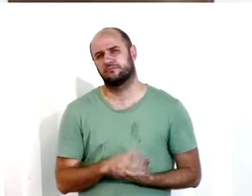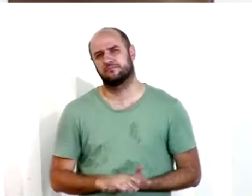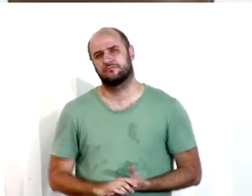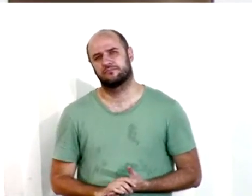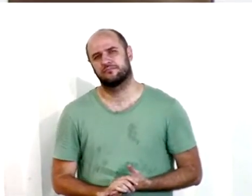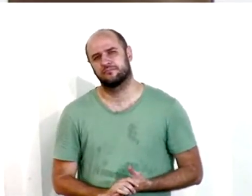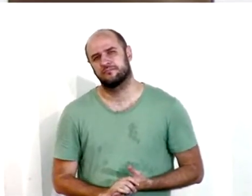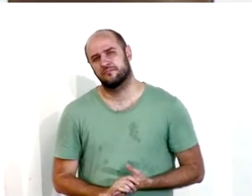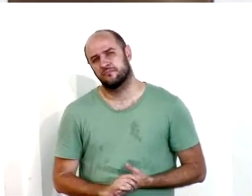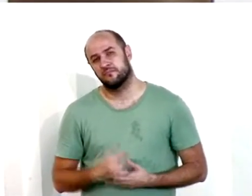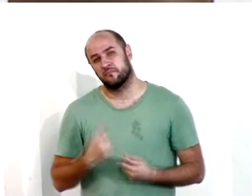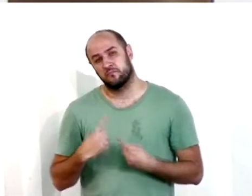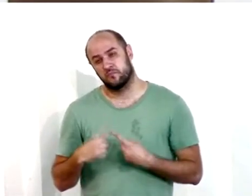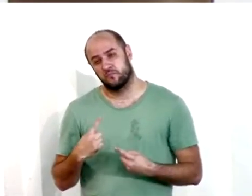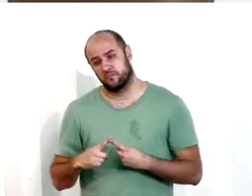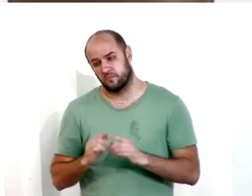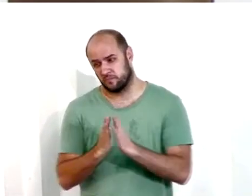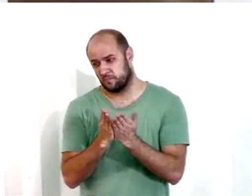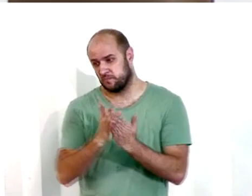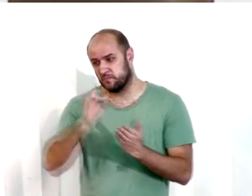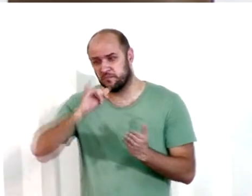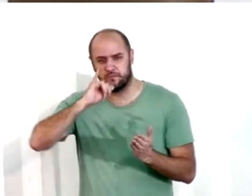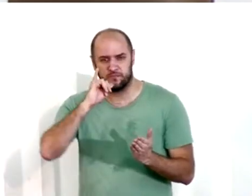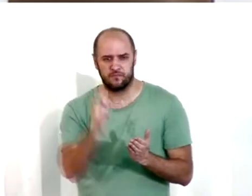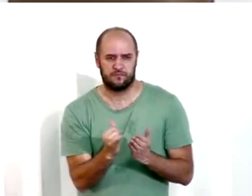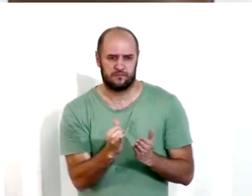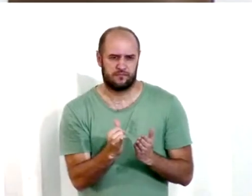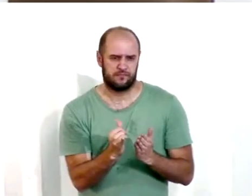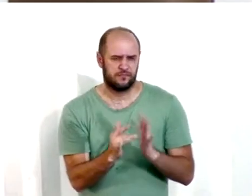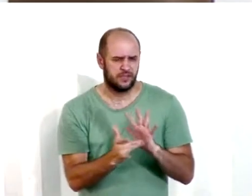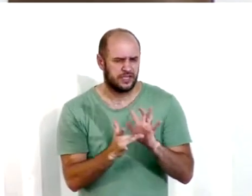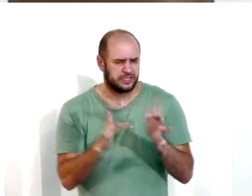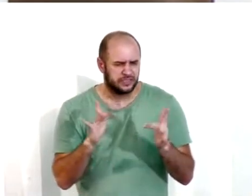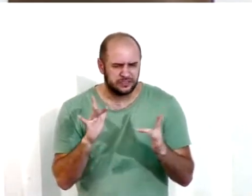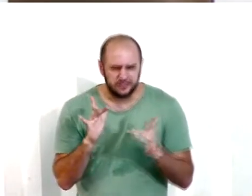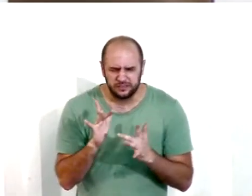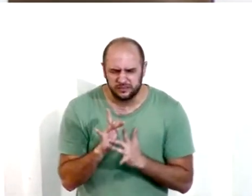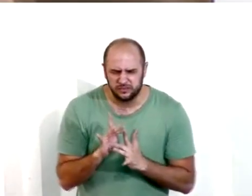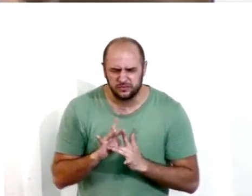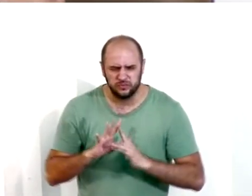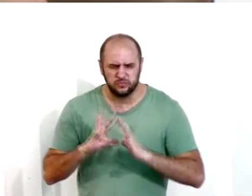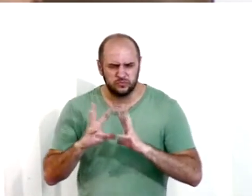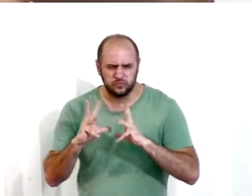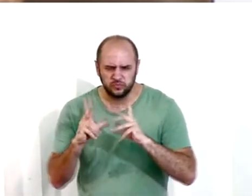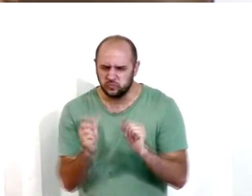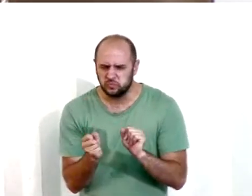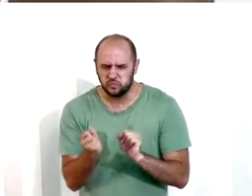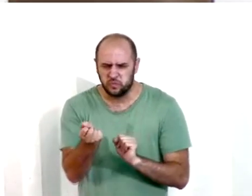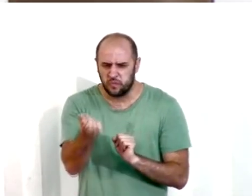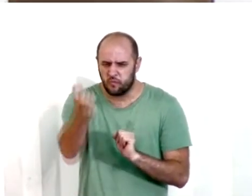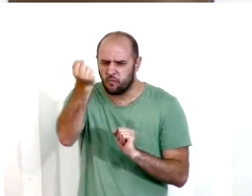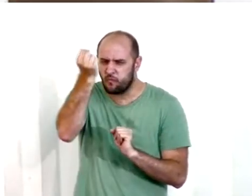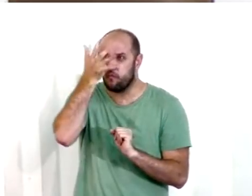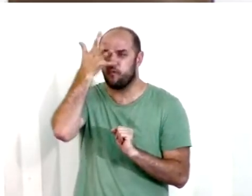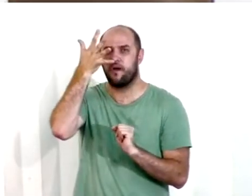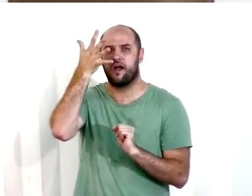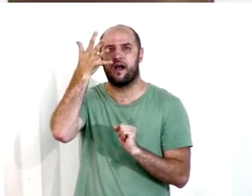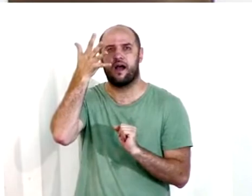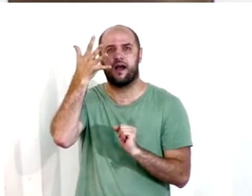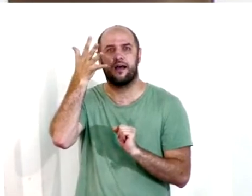Porque como o texto nos mostrou, em Cristo isso é desvendado para